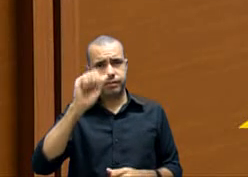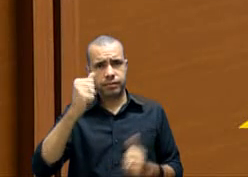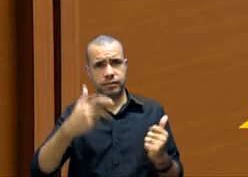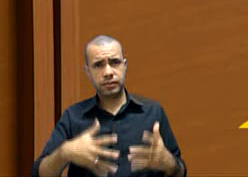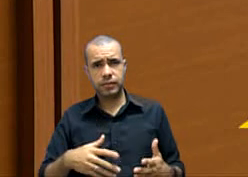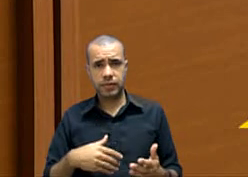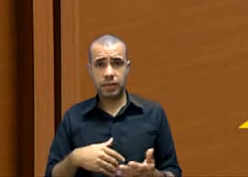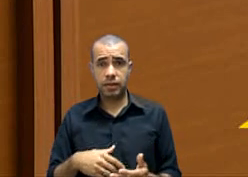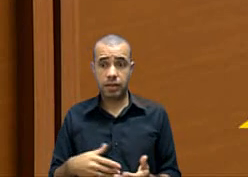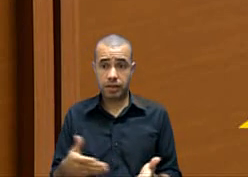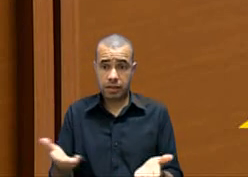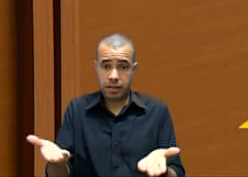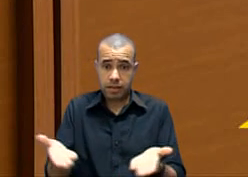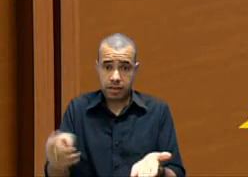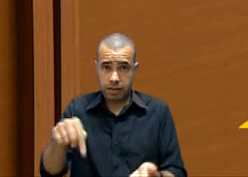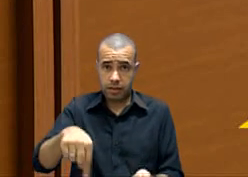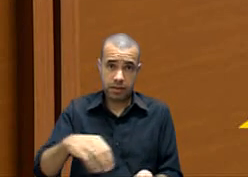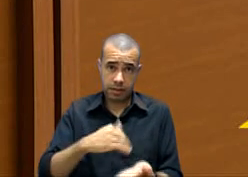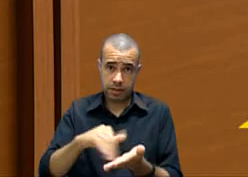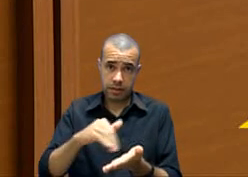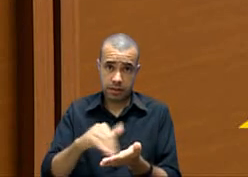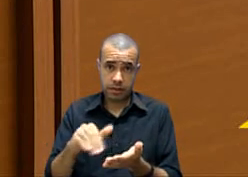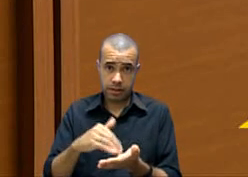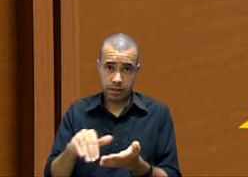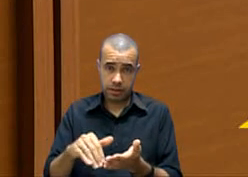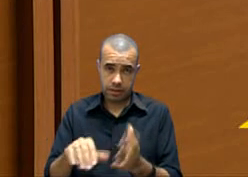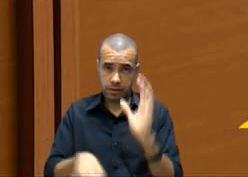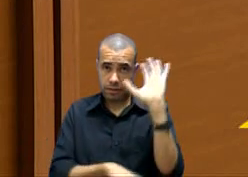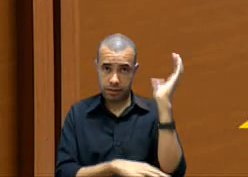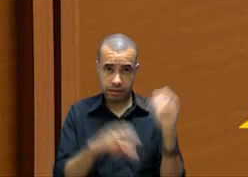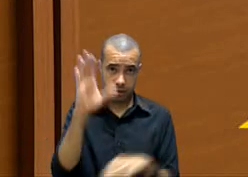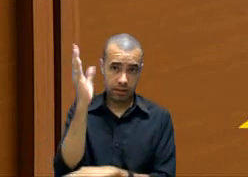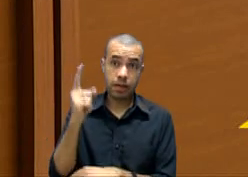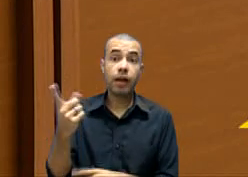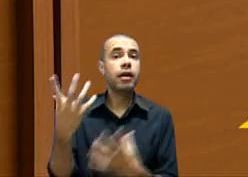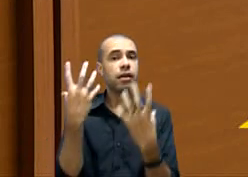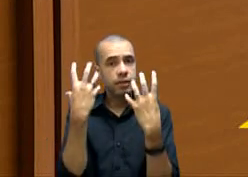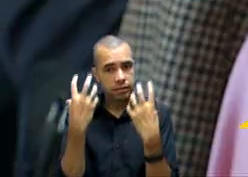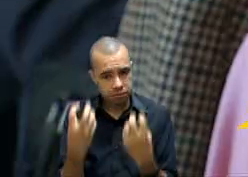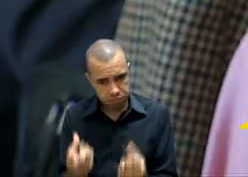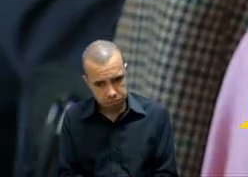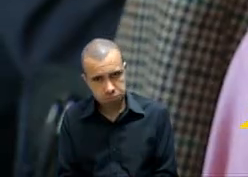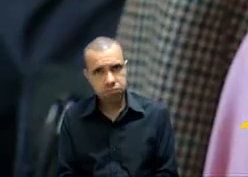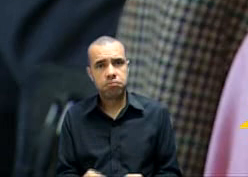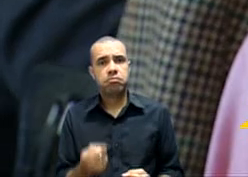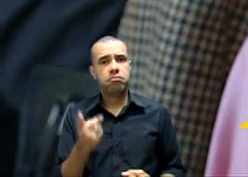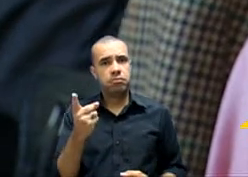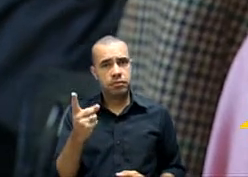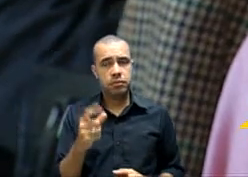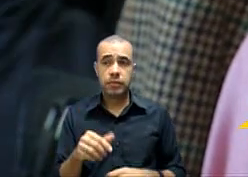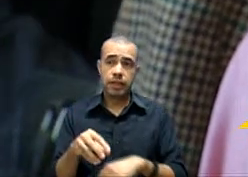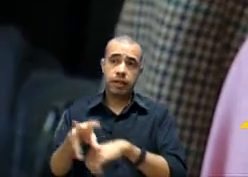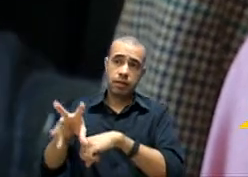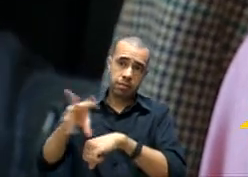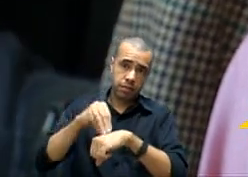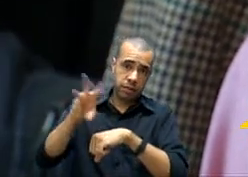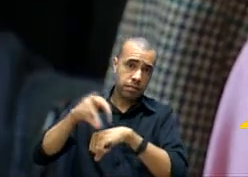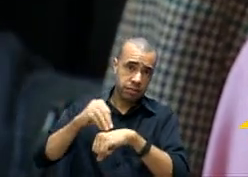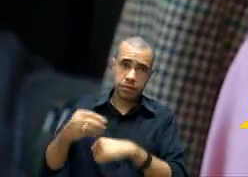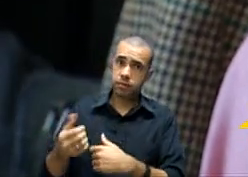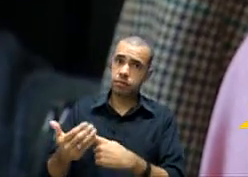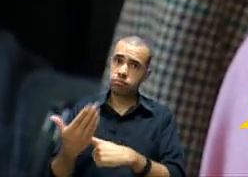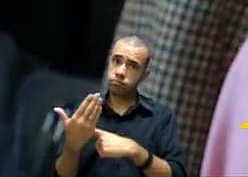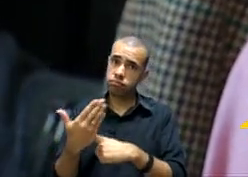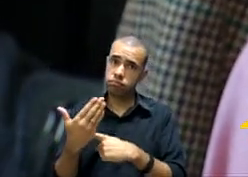atual secretário do Meio Ambiente é favorável, porque, na verdade, ele, inclusive, nos orientou e nos ajudou